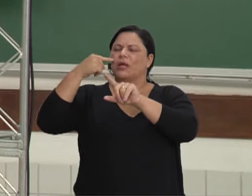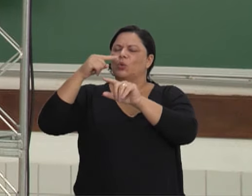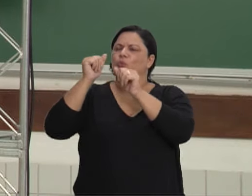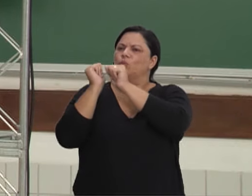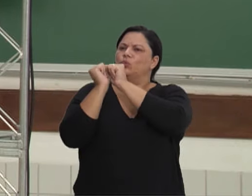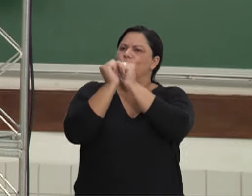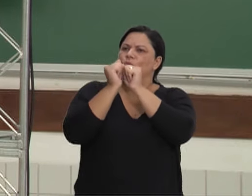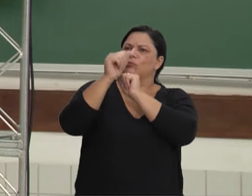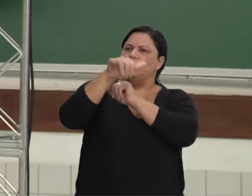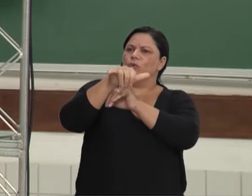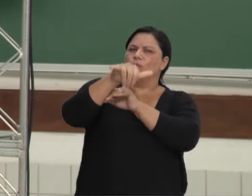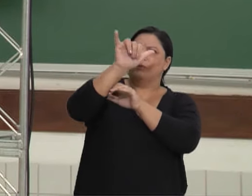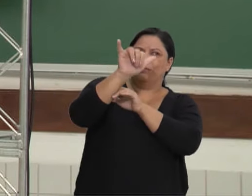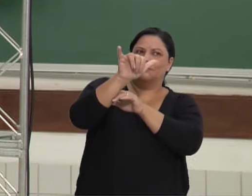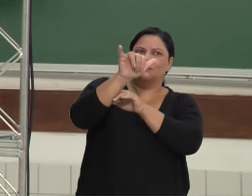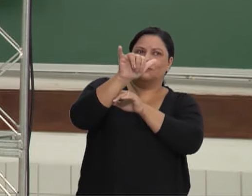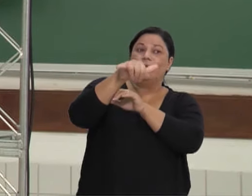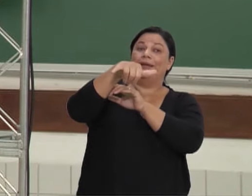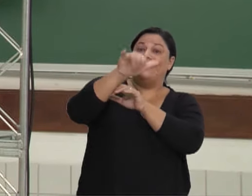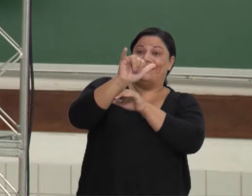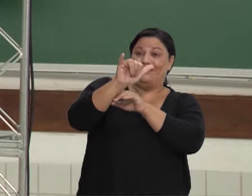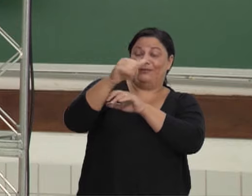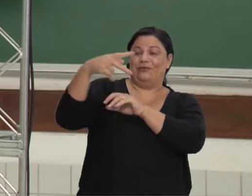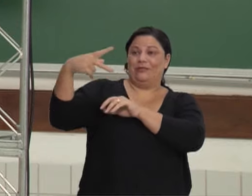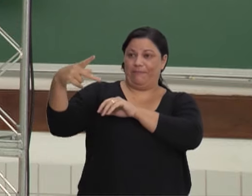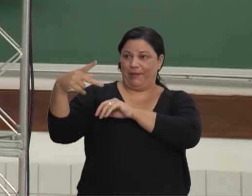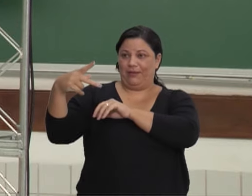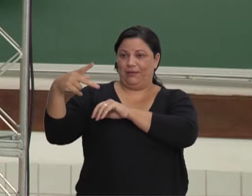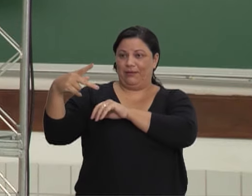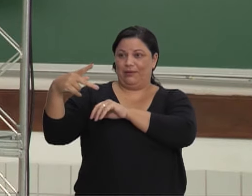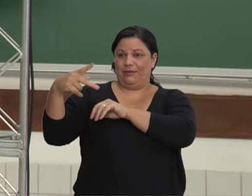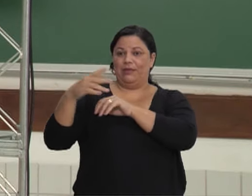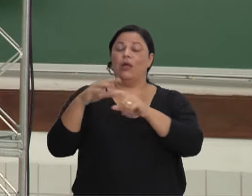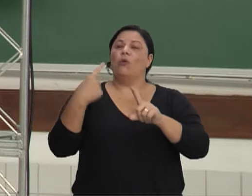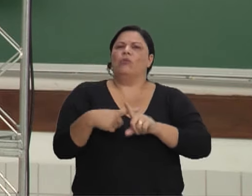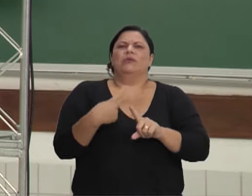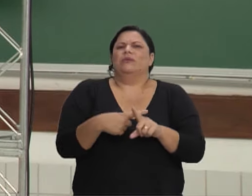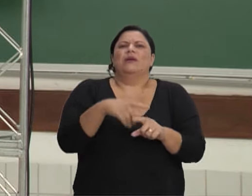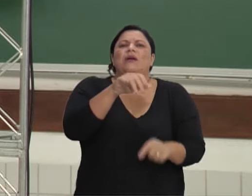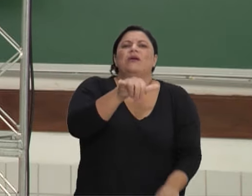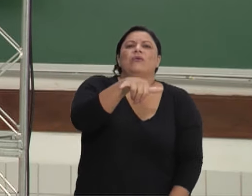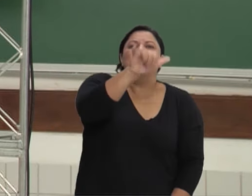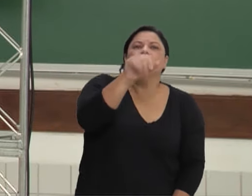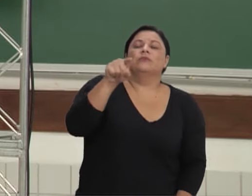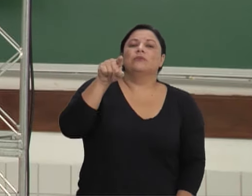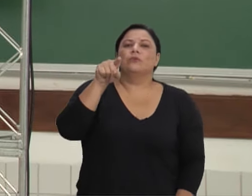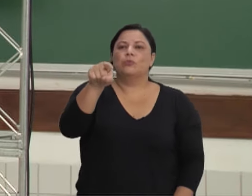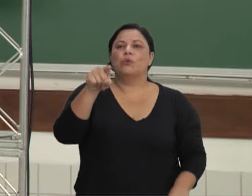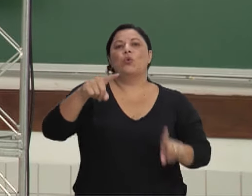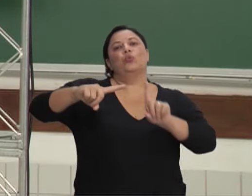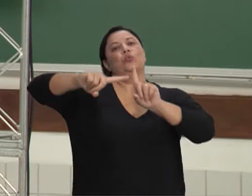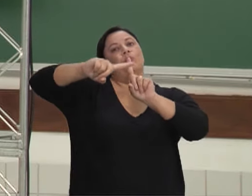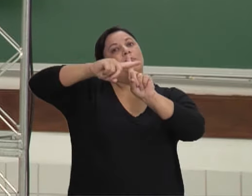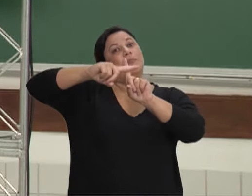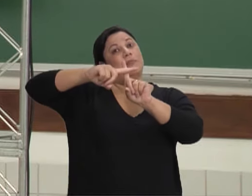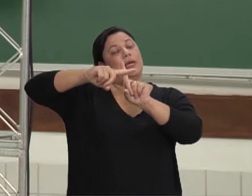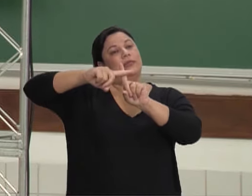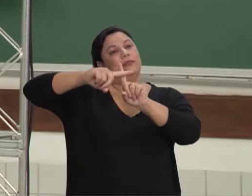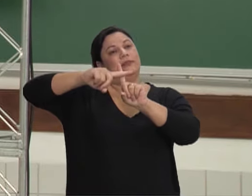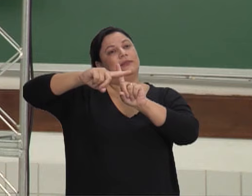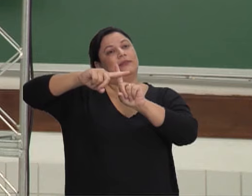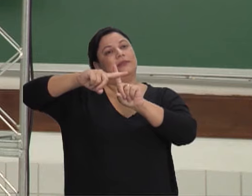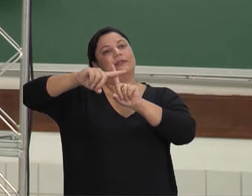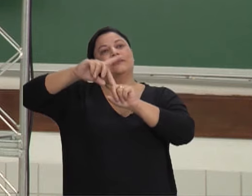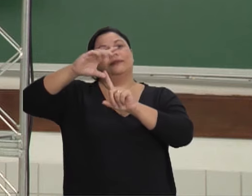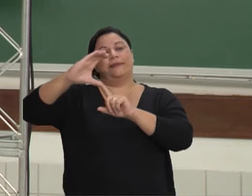vezes o y de P, que é meu y do ponto, mais C, que é o termo independente lá da minha equação da reta.